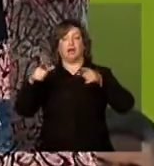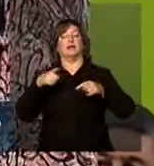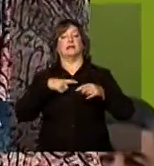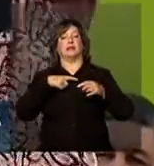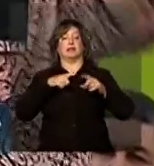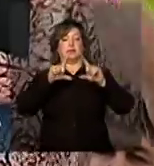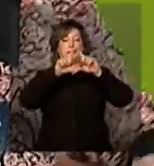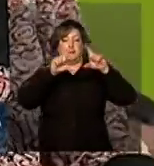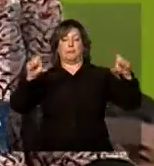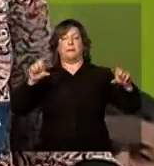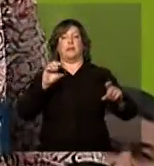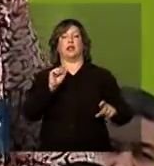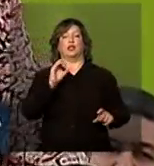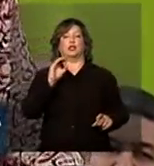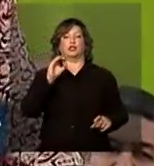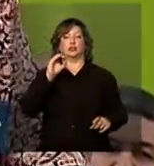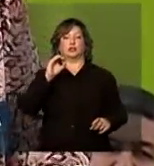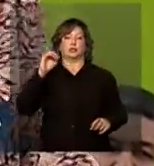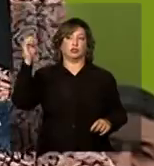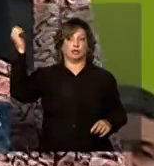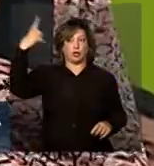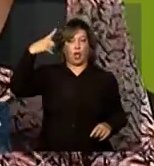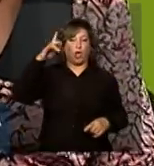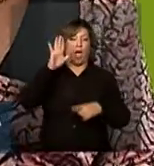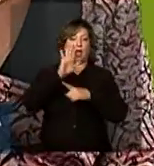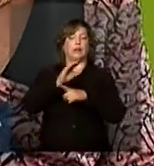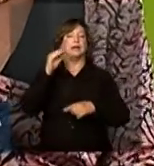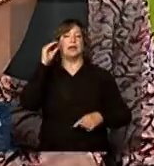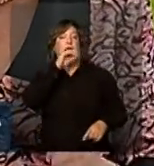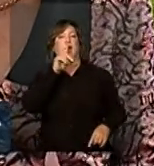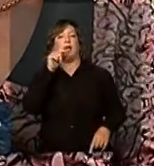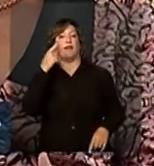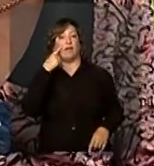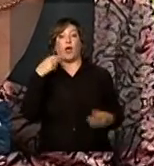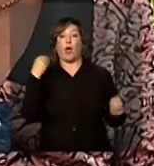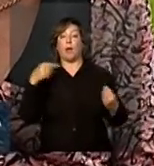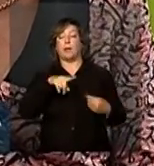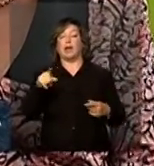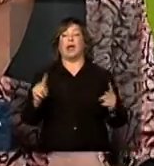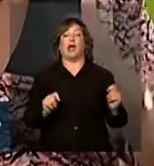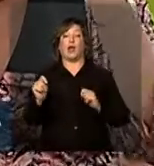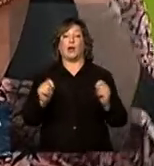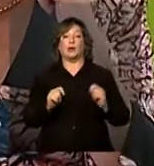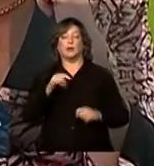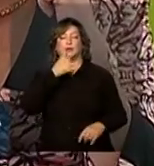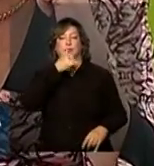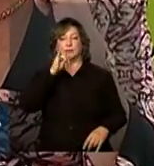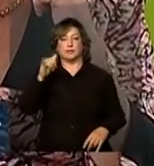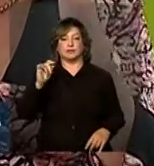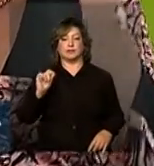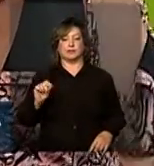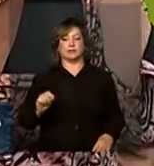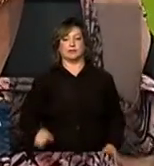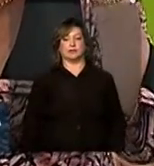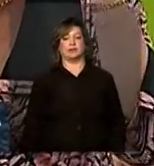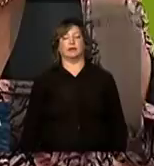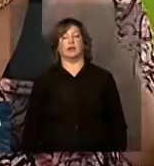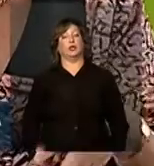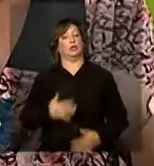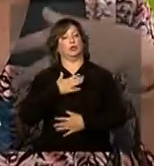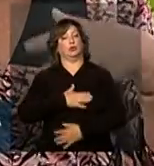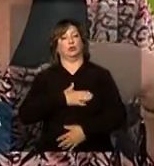solar que vai esquentar a água você só imagina que vão economizar de água para